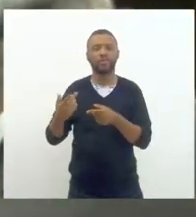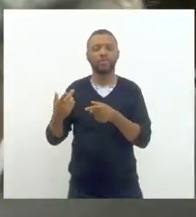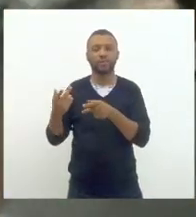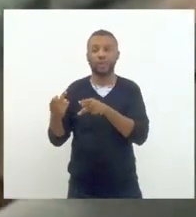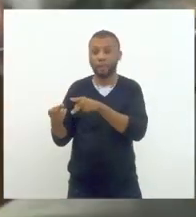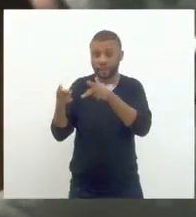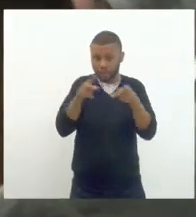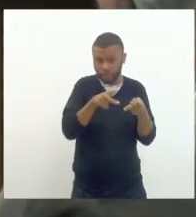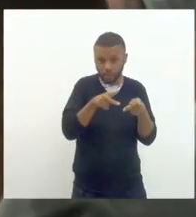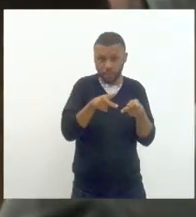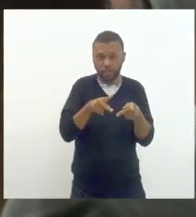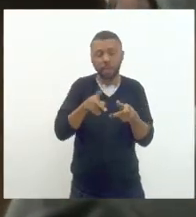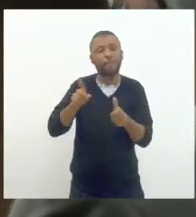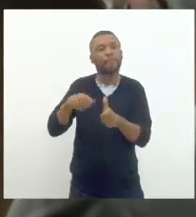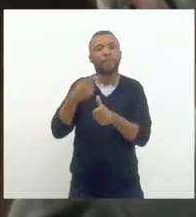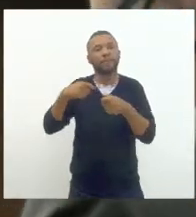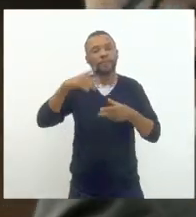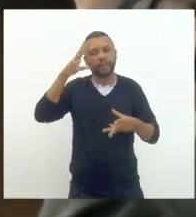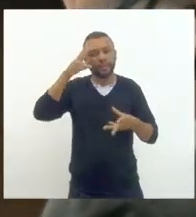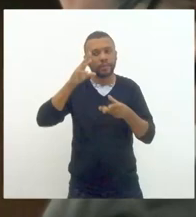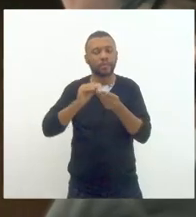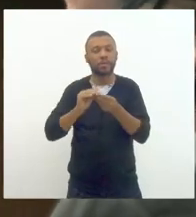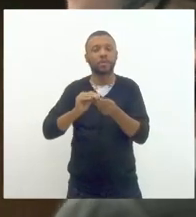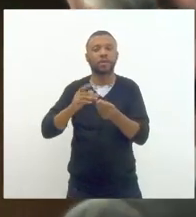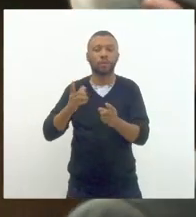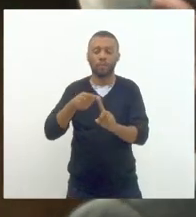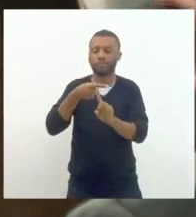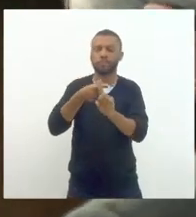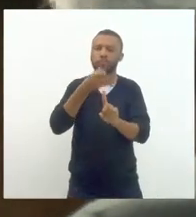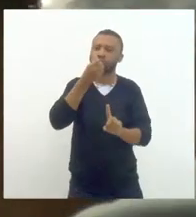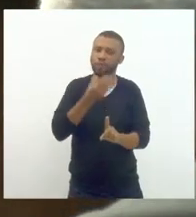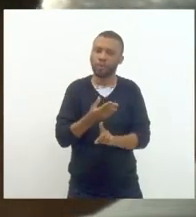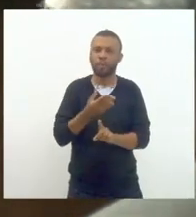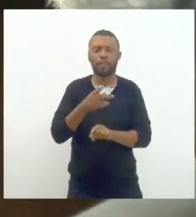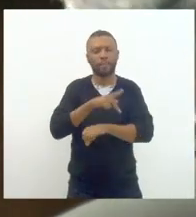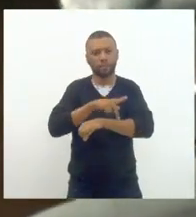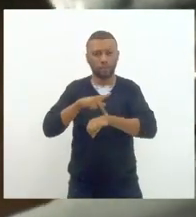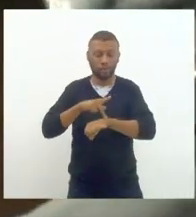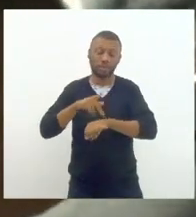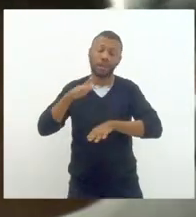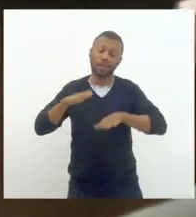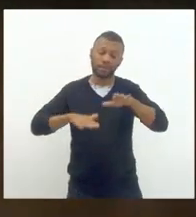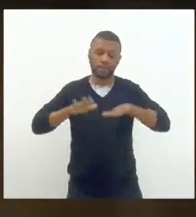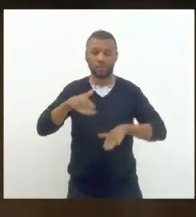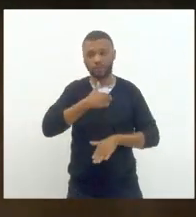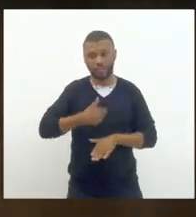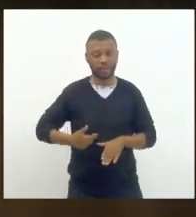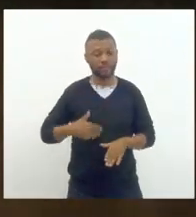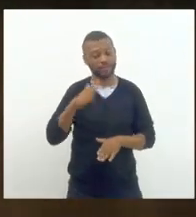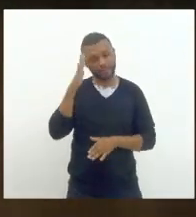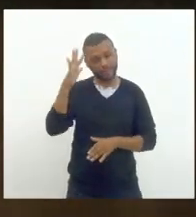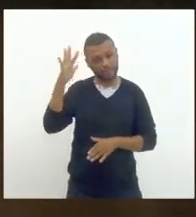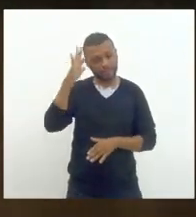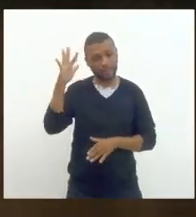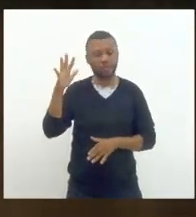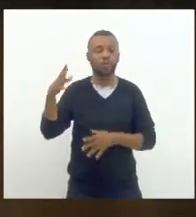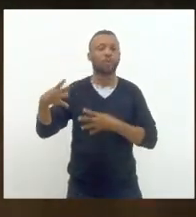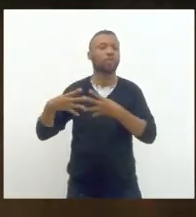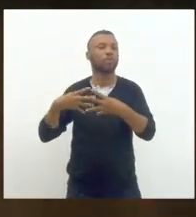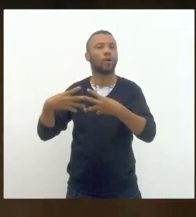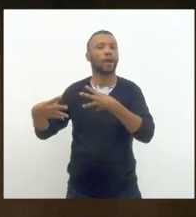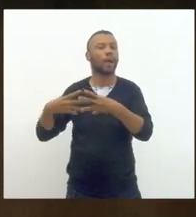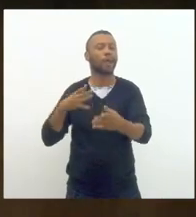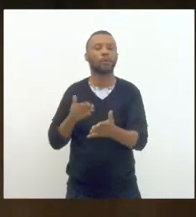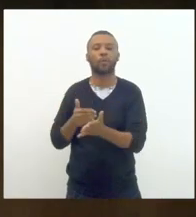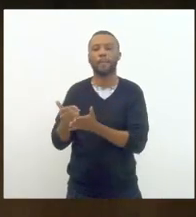necessária, você tem que entender também o ganho pedagógico que tem nisso. Porque muitas vezes um governo, pensando muito no seu caixa, começa a